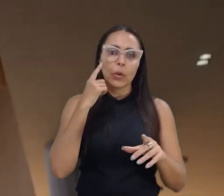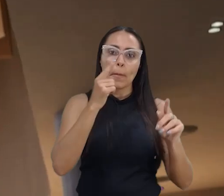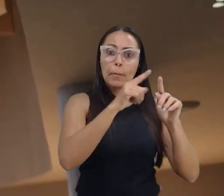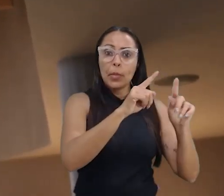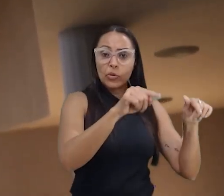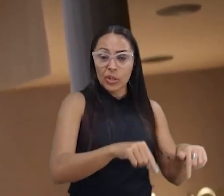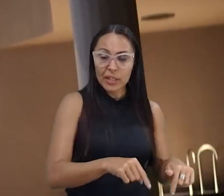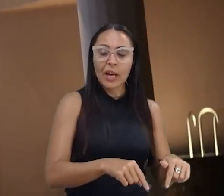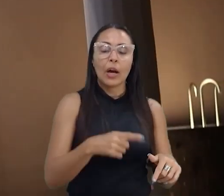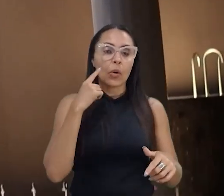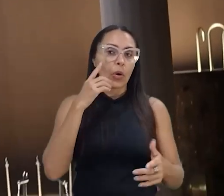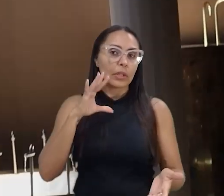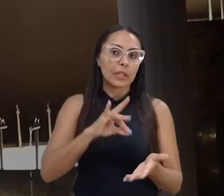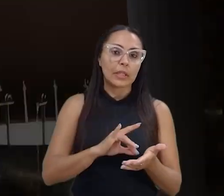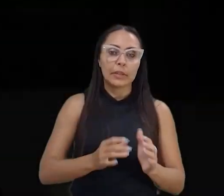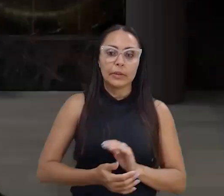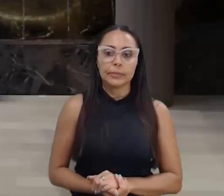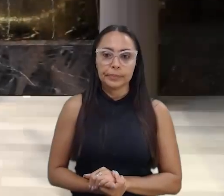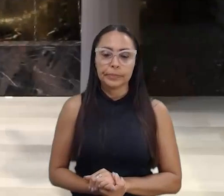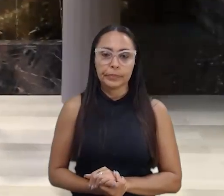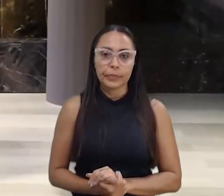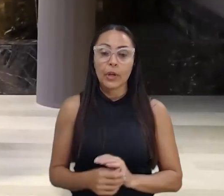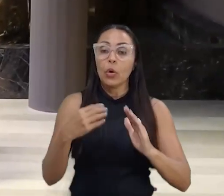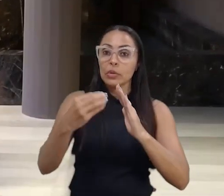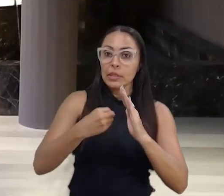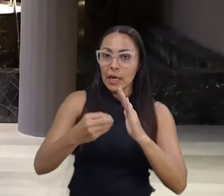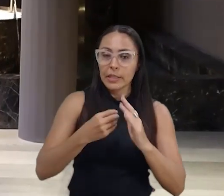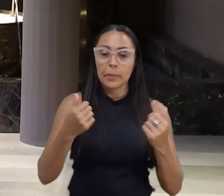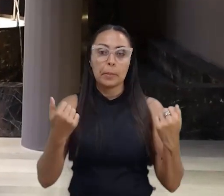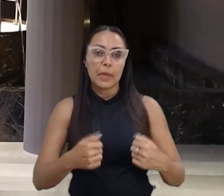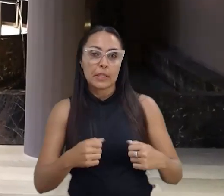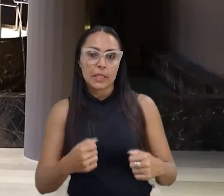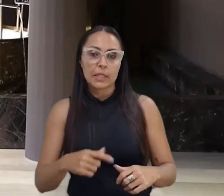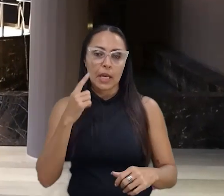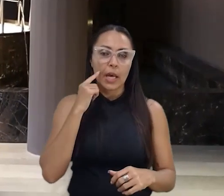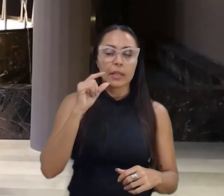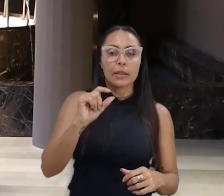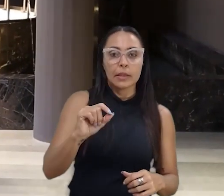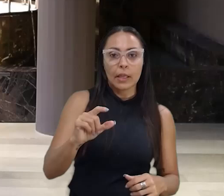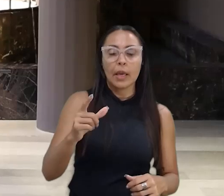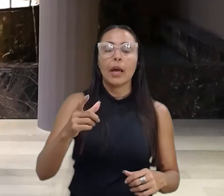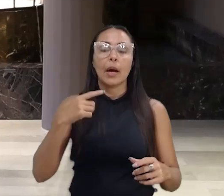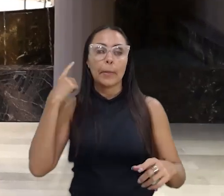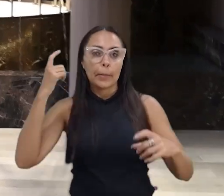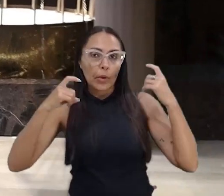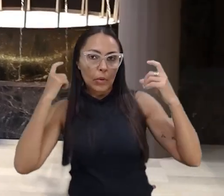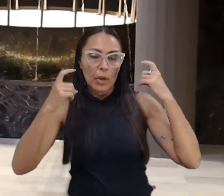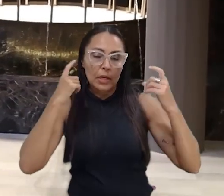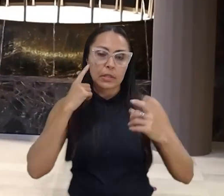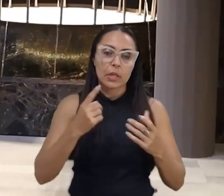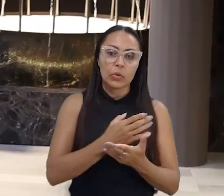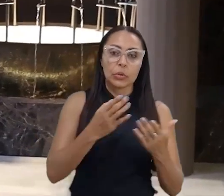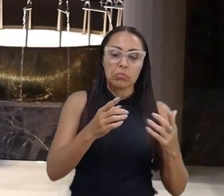projetar com autenticidade e funcionalidade. O design de interiores precisa se ater e ter essa preocupação realmente de